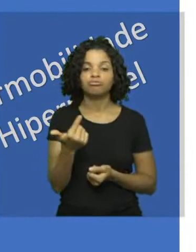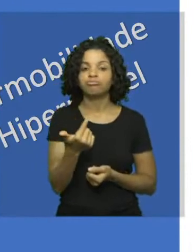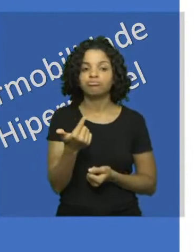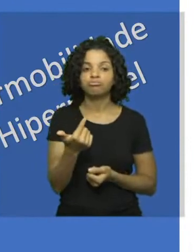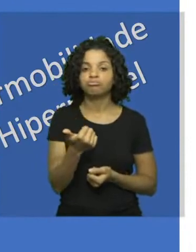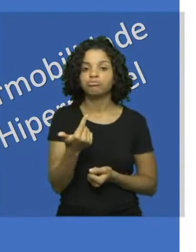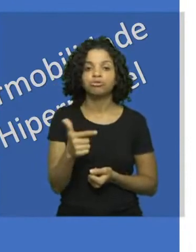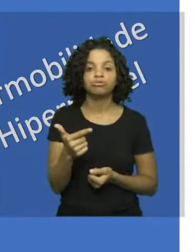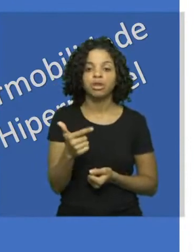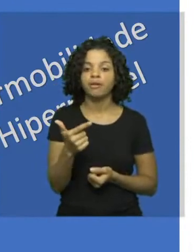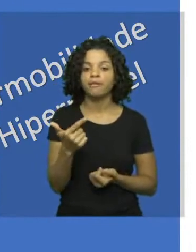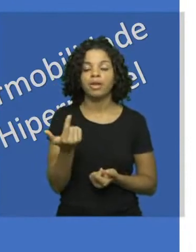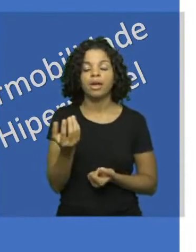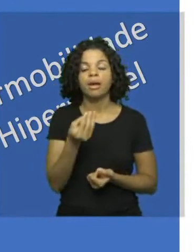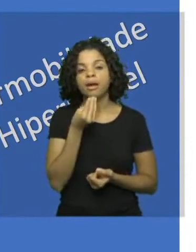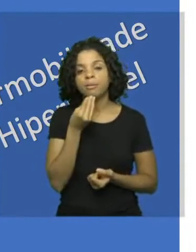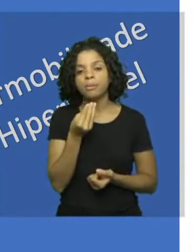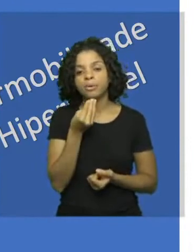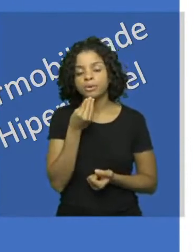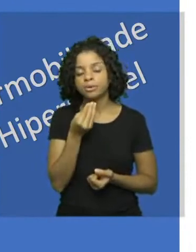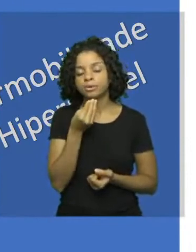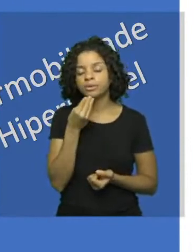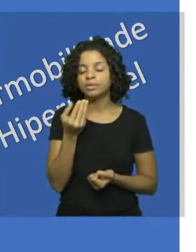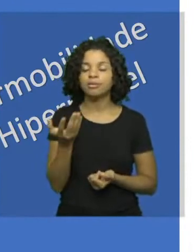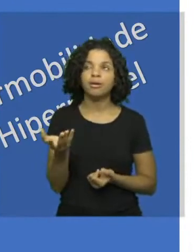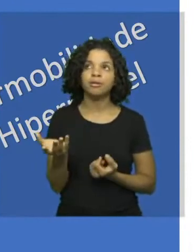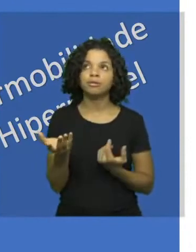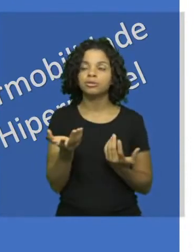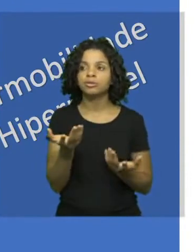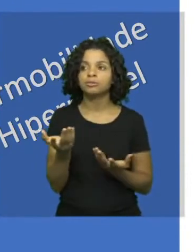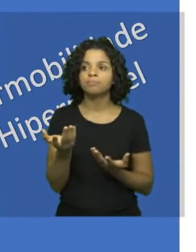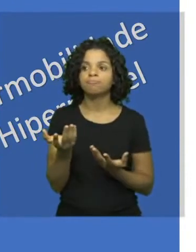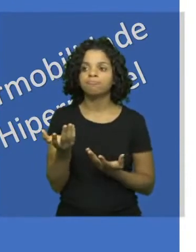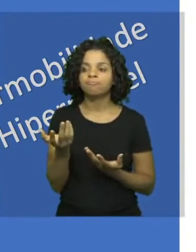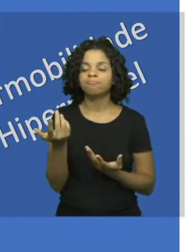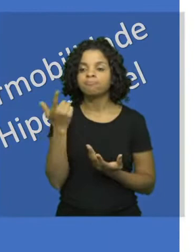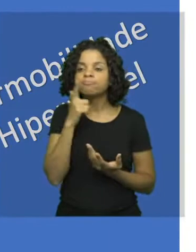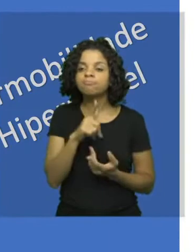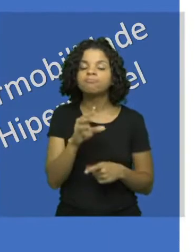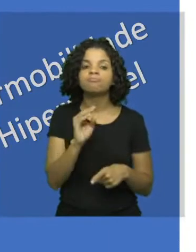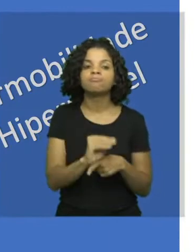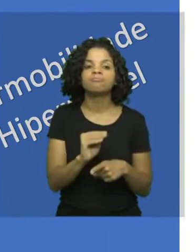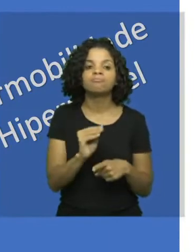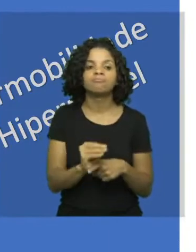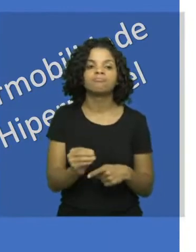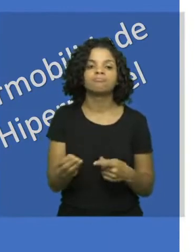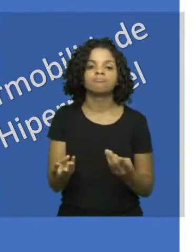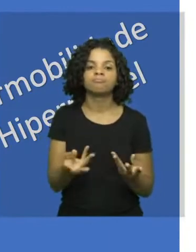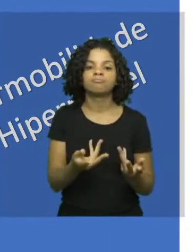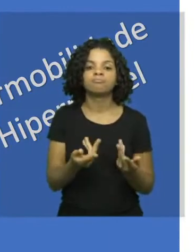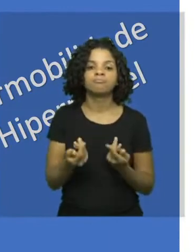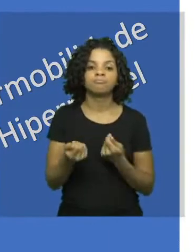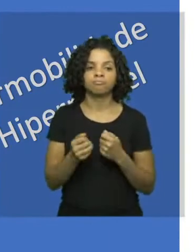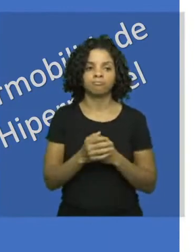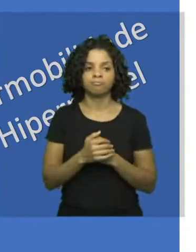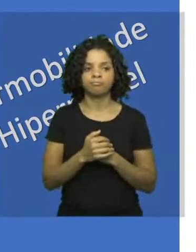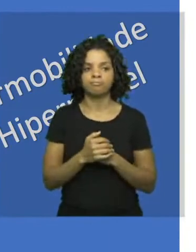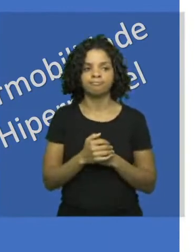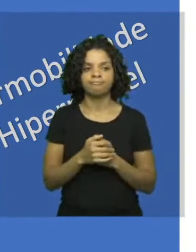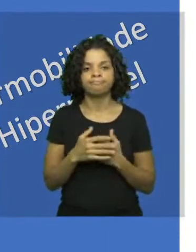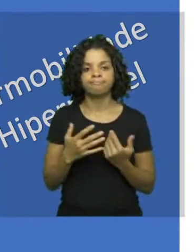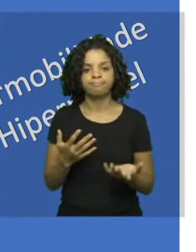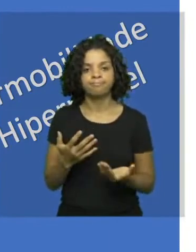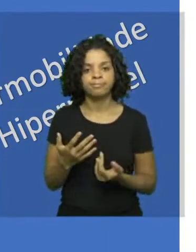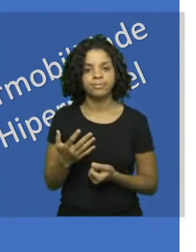a oportunidade de terem tido uma assistência adequada. Então, foram crianças com dor